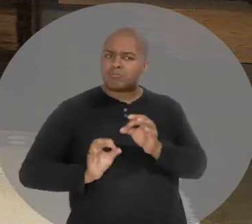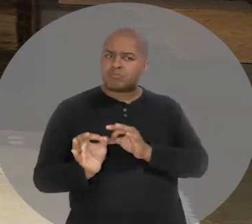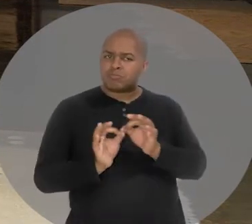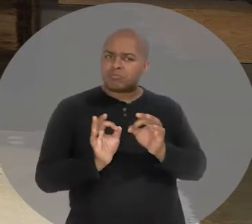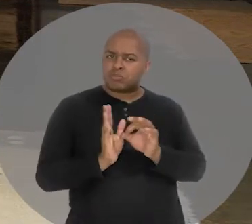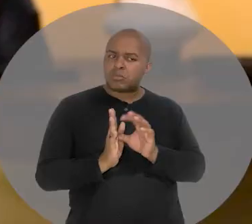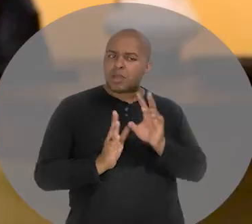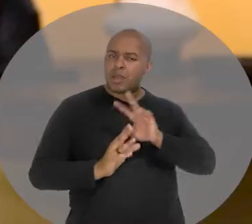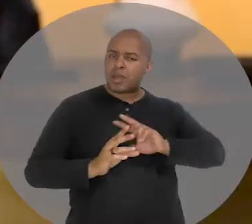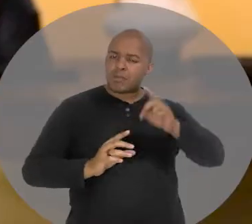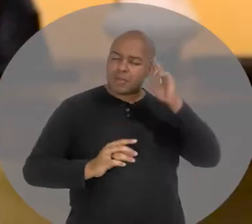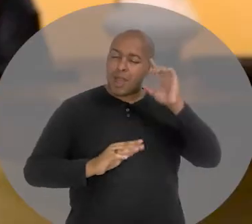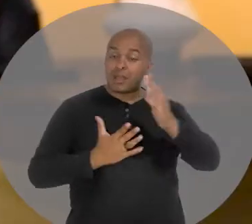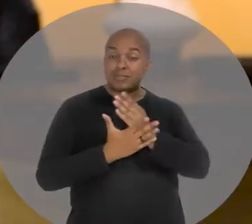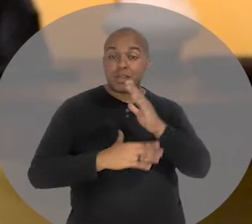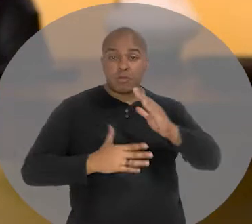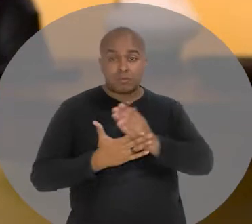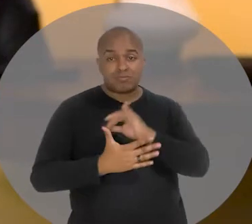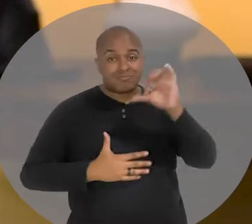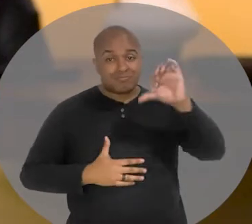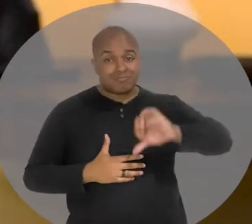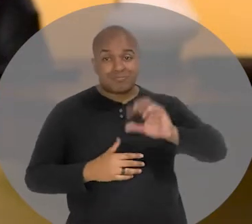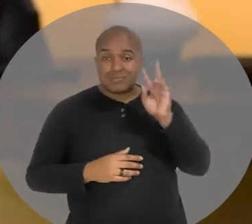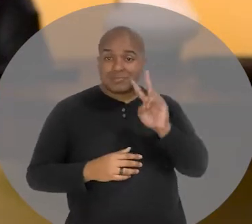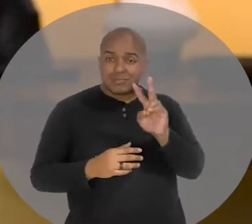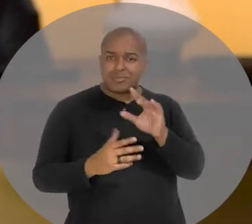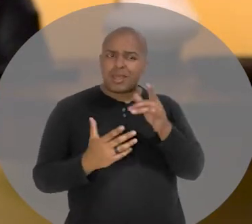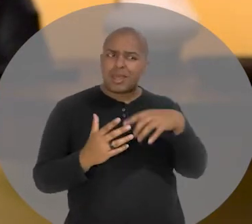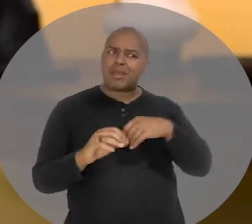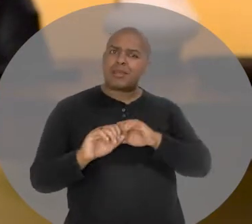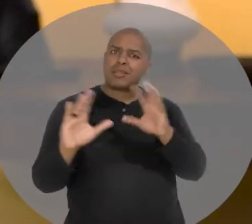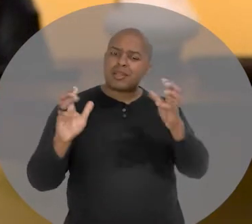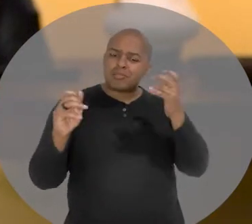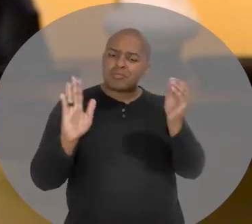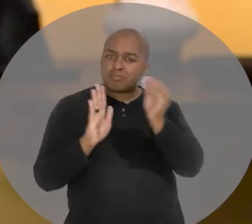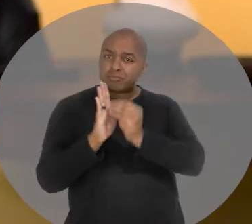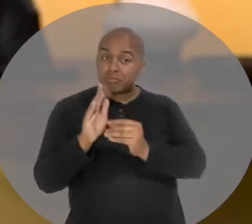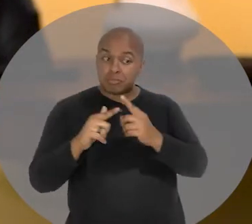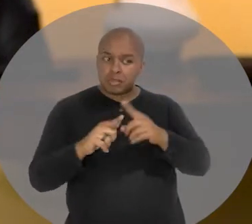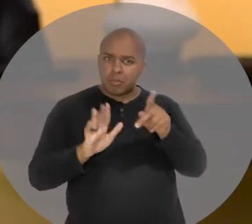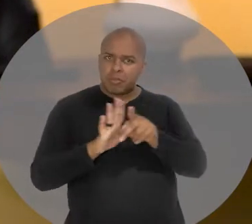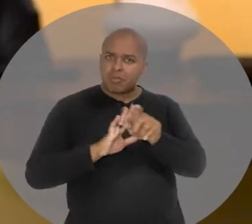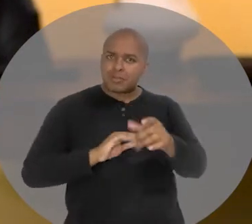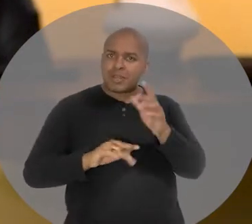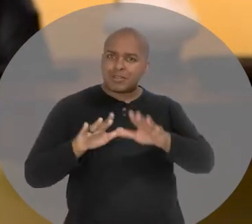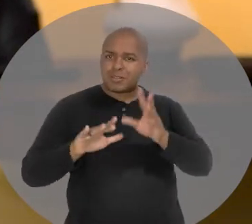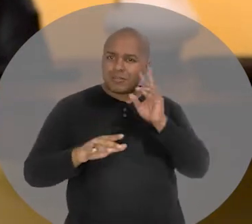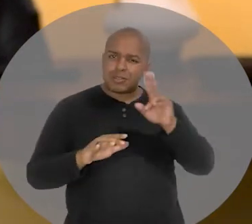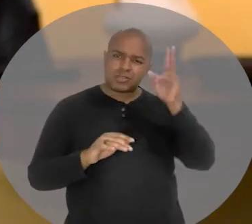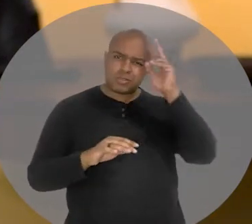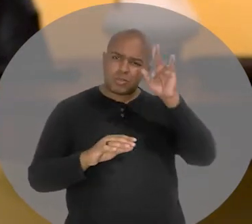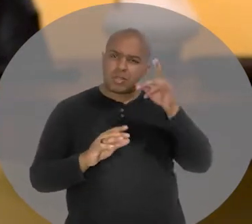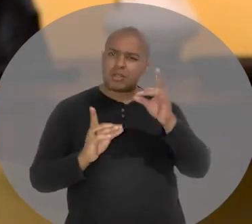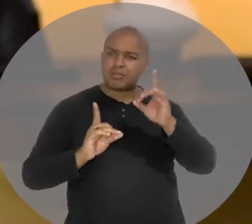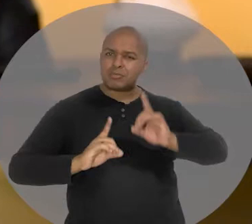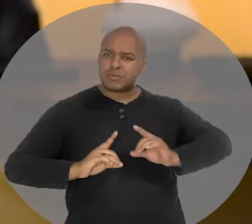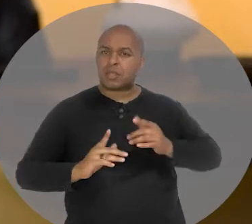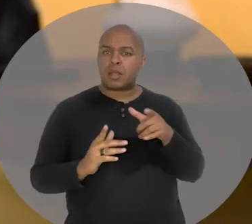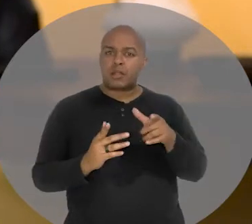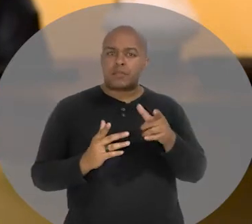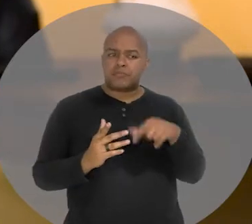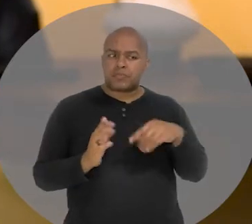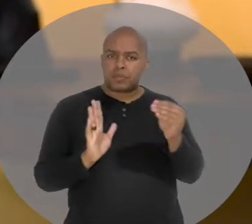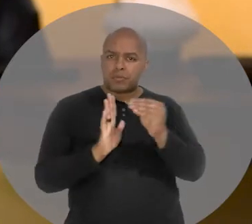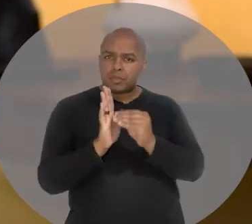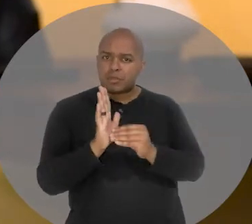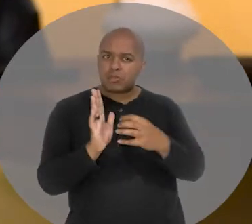viés negativo. Acho que é muito claro como ela vai colocando, porque mesmo que você veja histórias em que a deficiência ela é colocada de uma